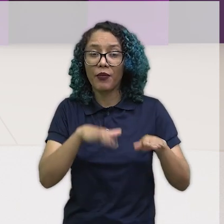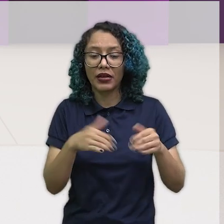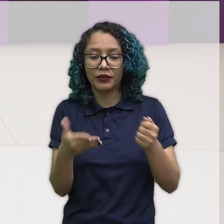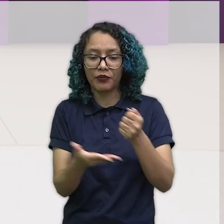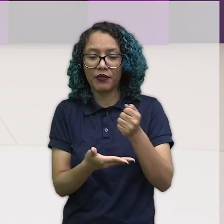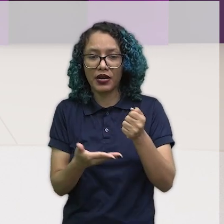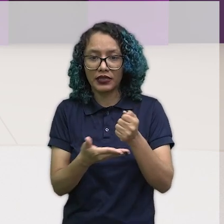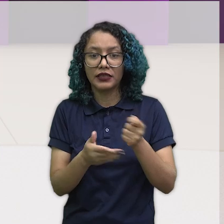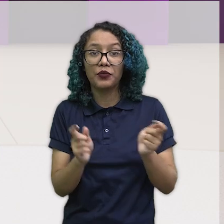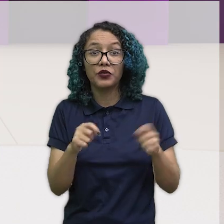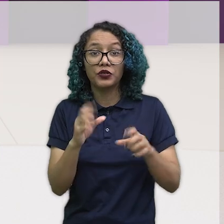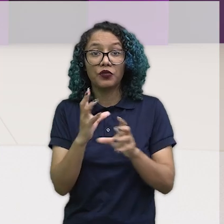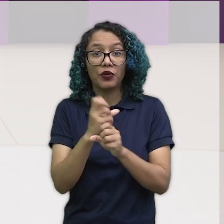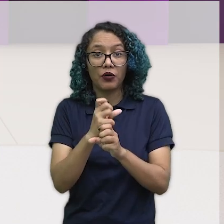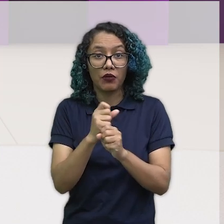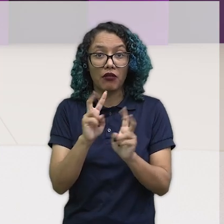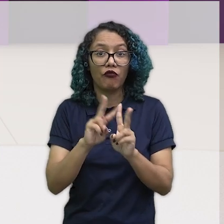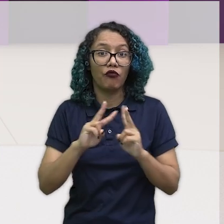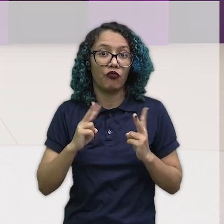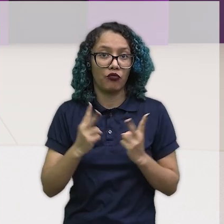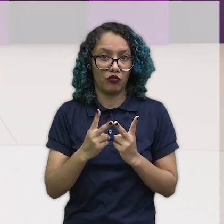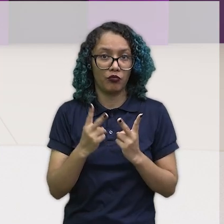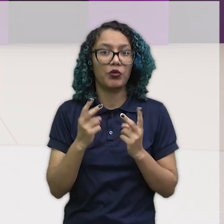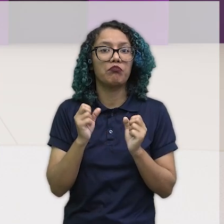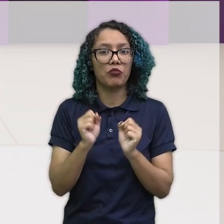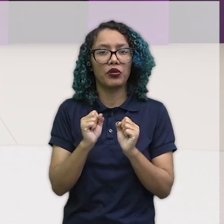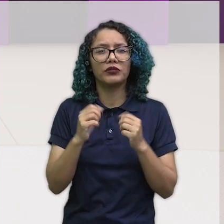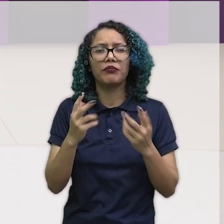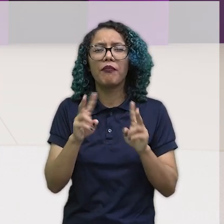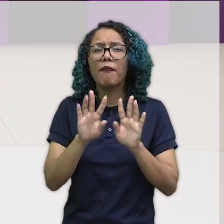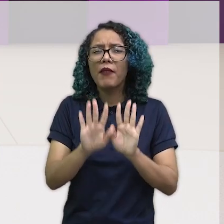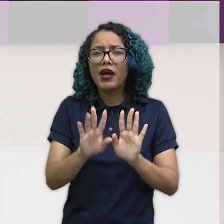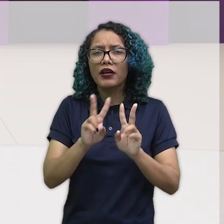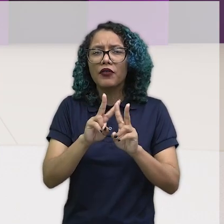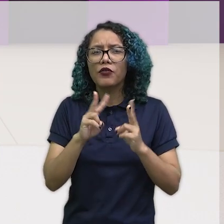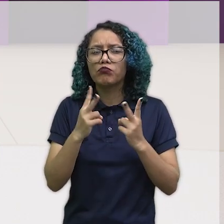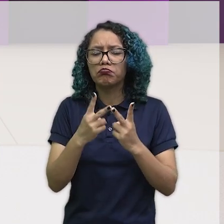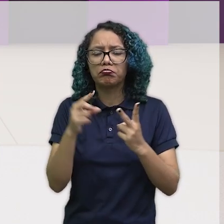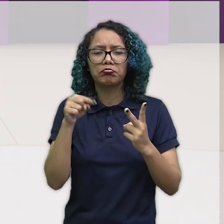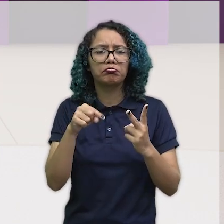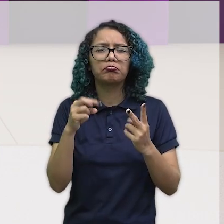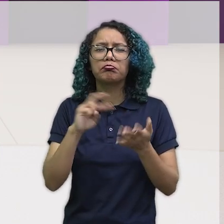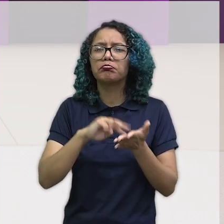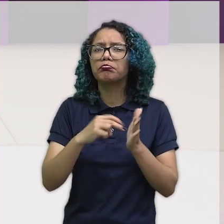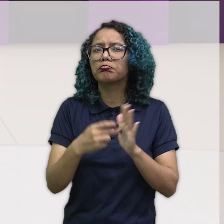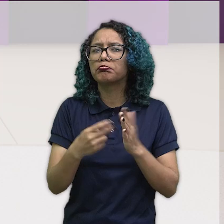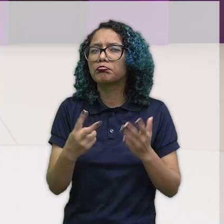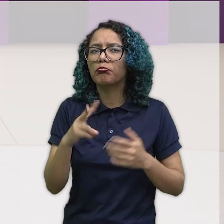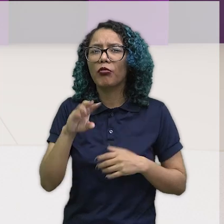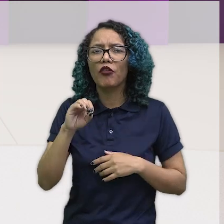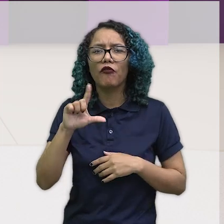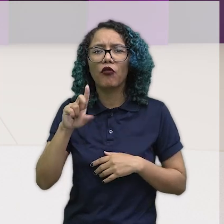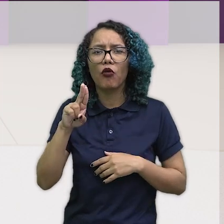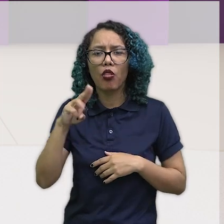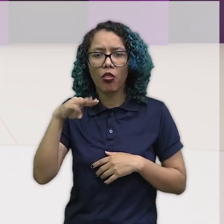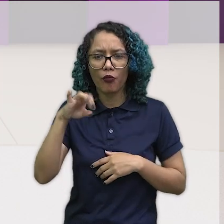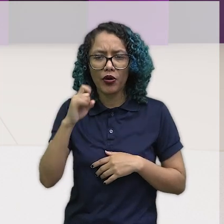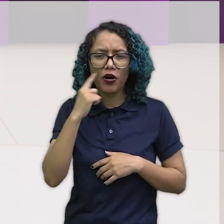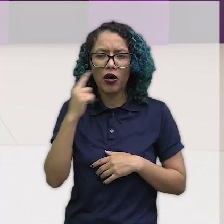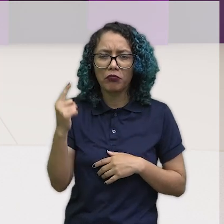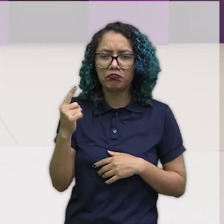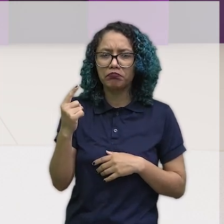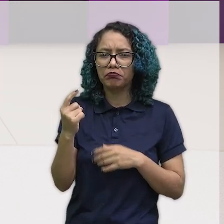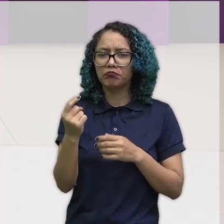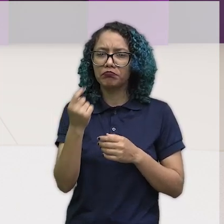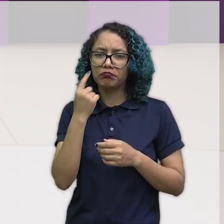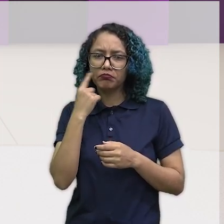base, a gente vai calcular o volume. E o que é um volume mesmo, professora? Vamos lembrar. Eu tenho aqui todas essas figuras.